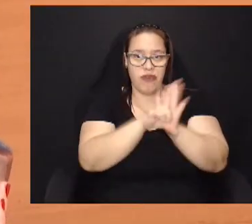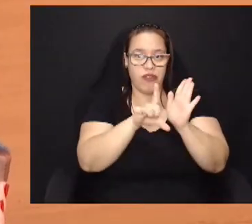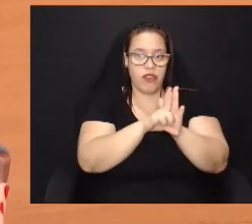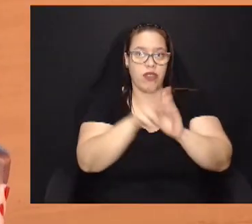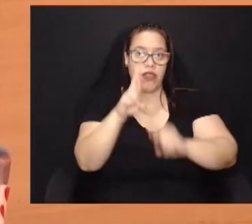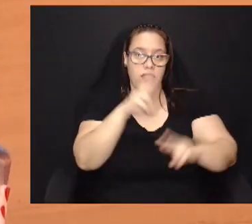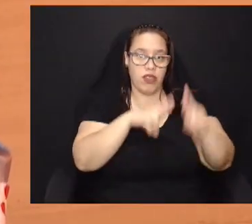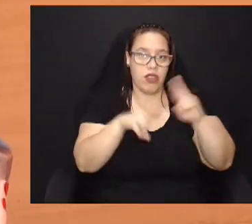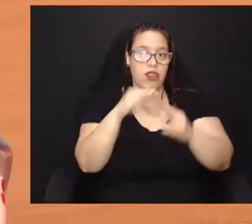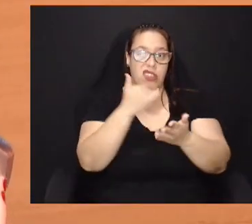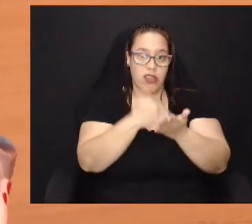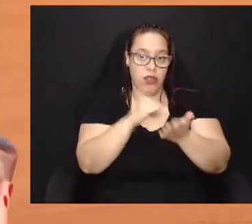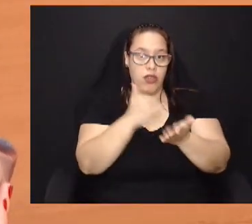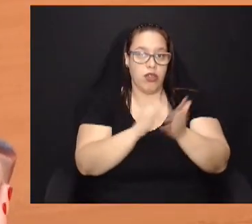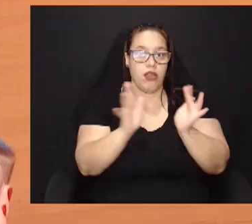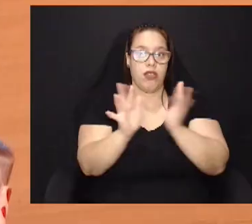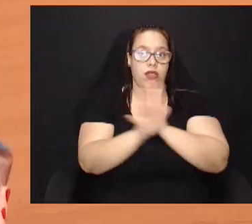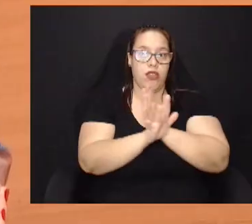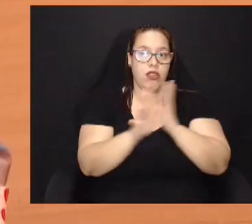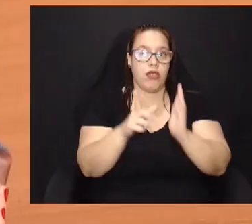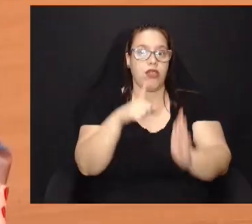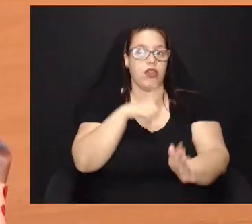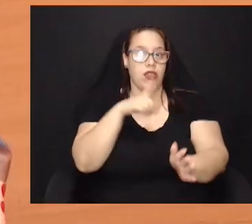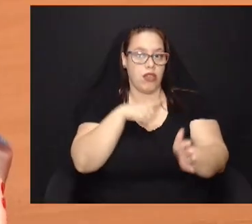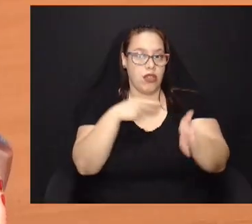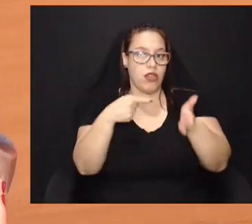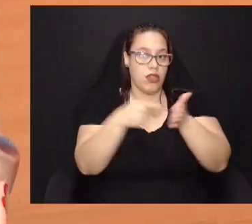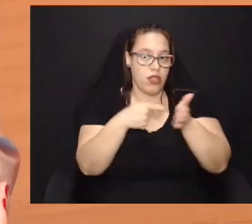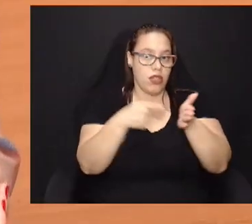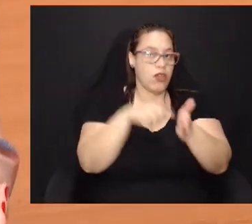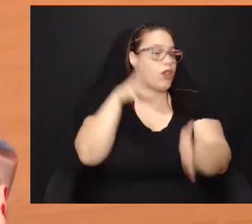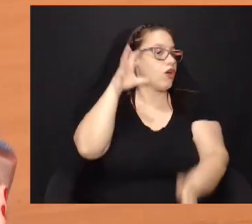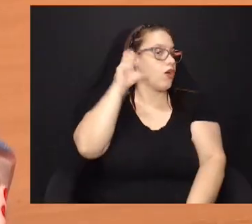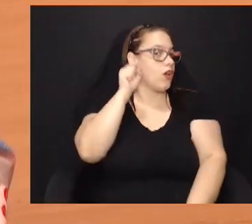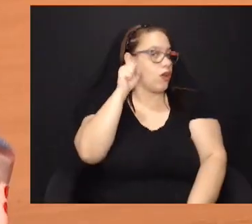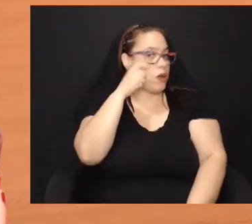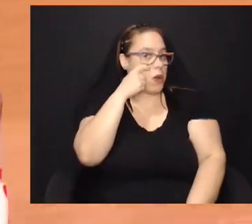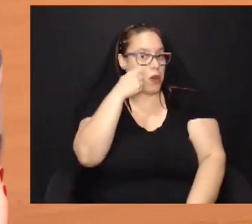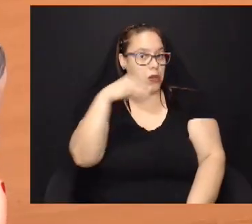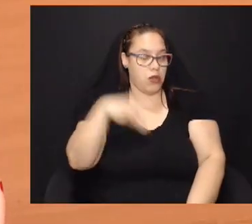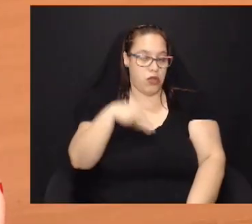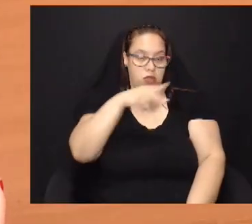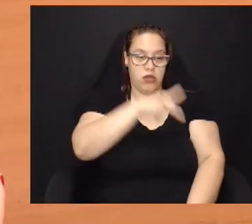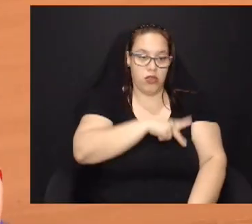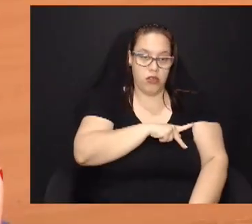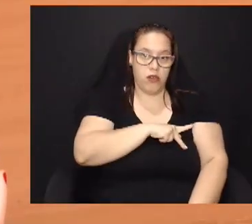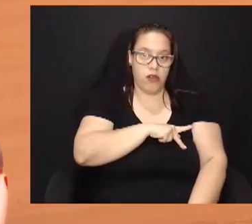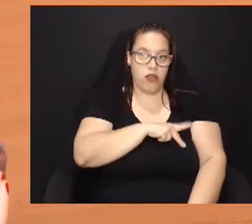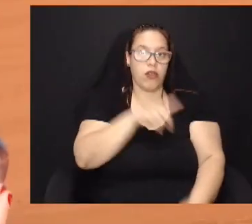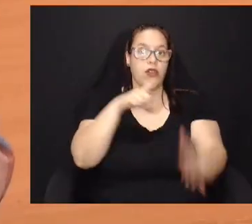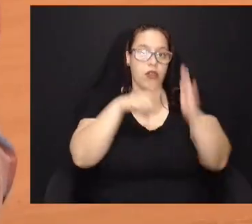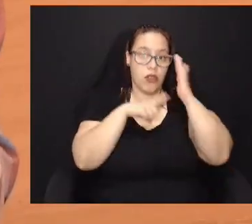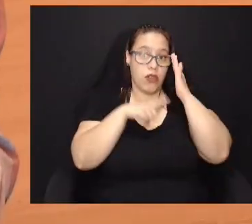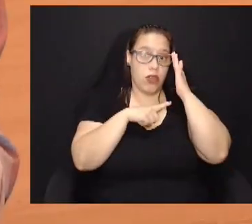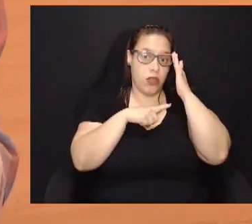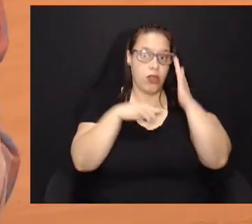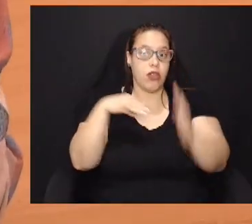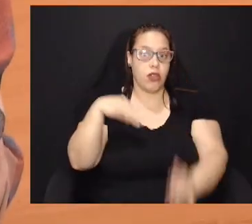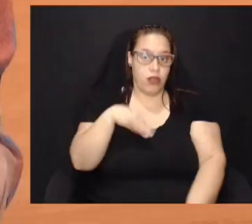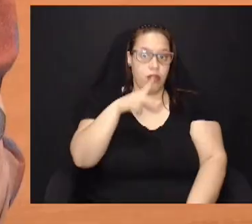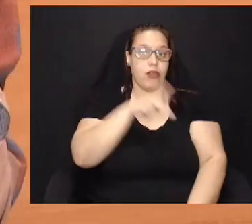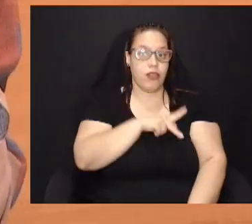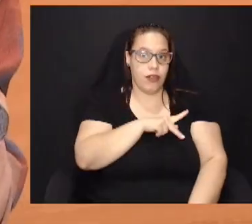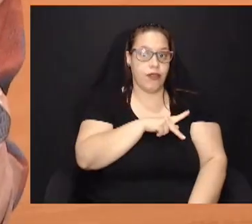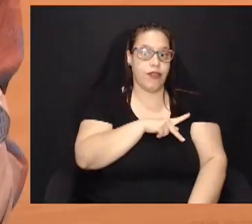da Secretaria de Urbanismo, tem as denúncias via ouvidoria, tem Ministério Público, que muitos têm aqui o seu Ministério Público, né,